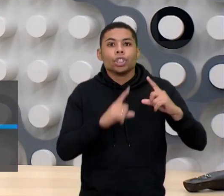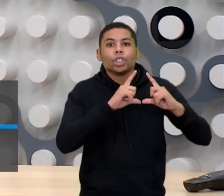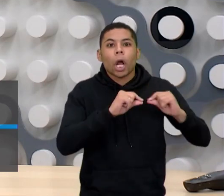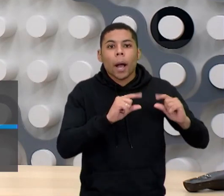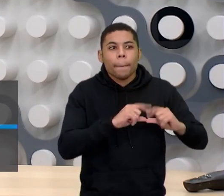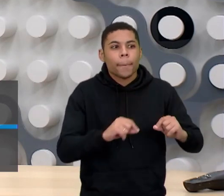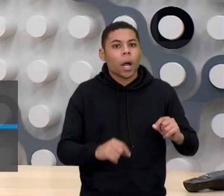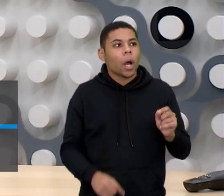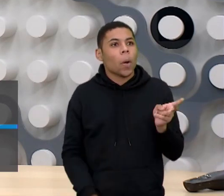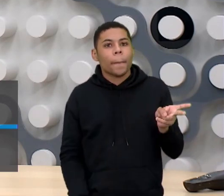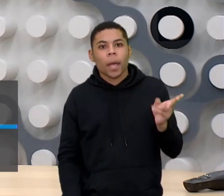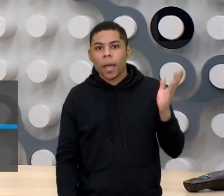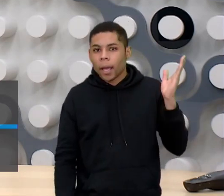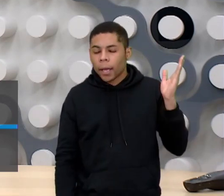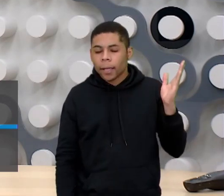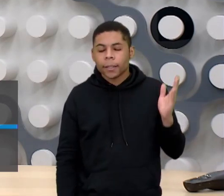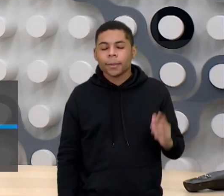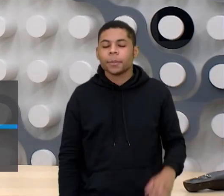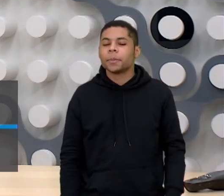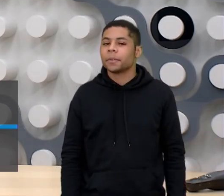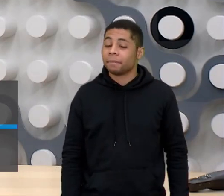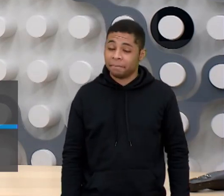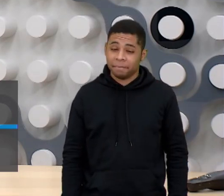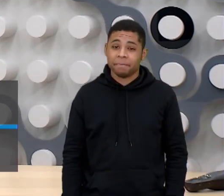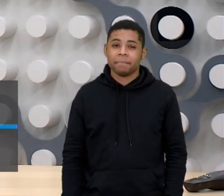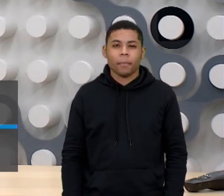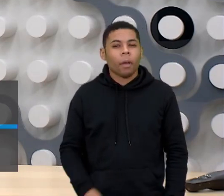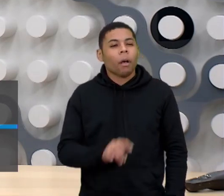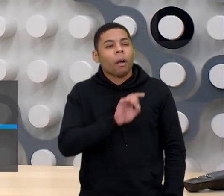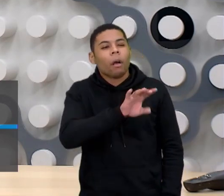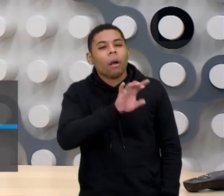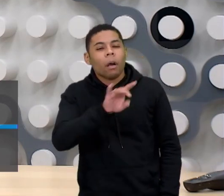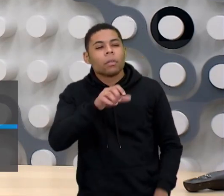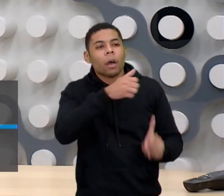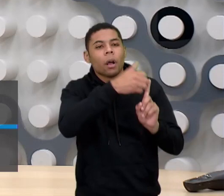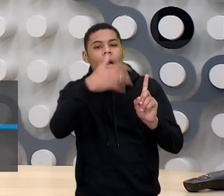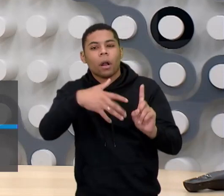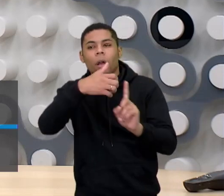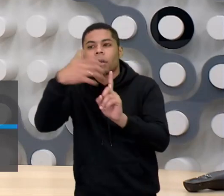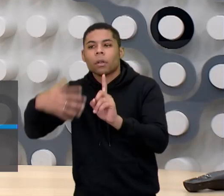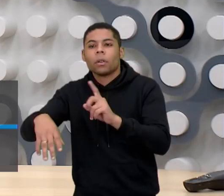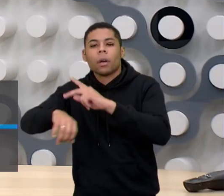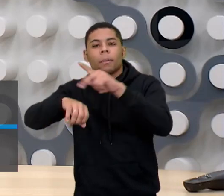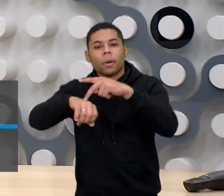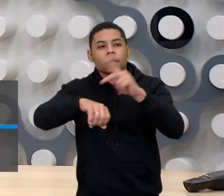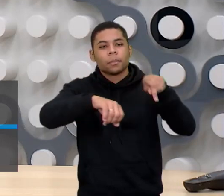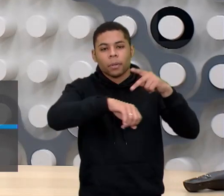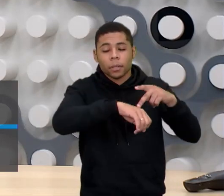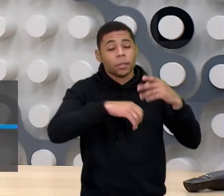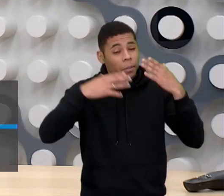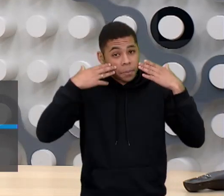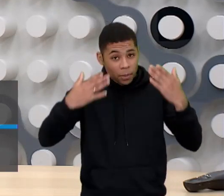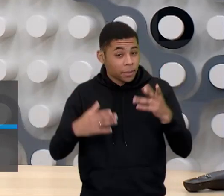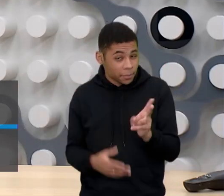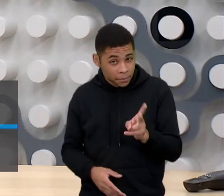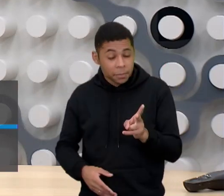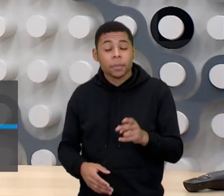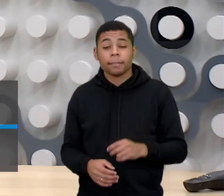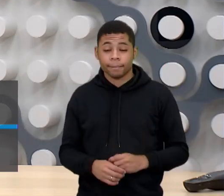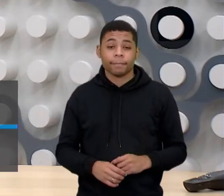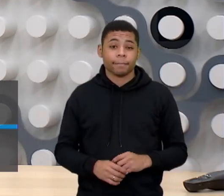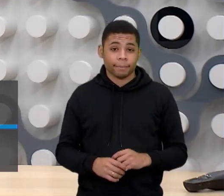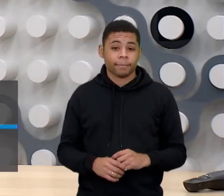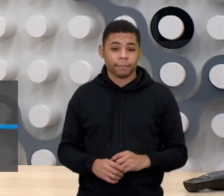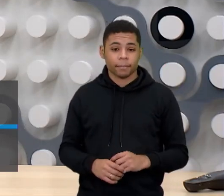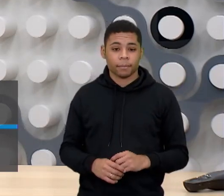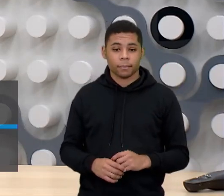de 85 anos. Então são todas essas características que vão, logicamente, elevando, né, e mostrando também, né, que há uma